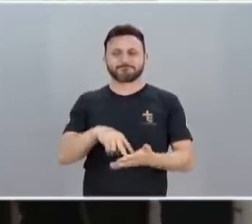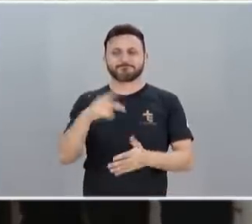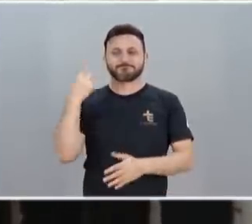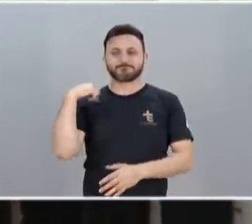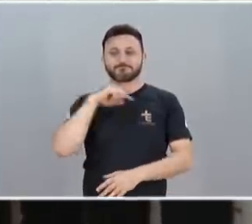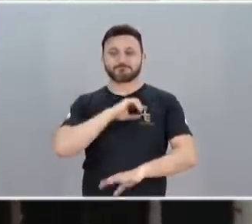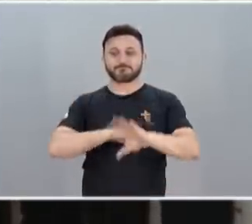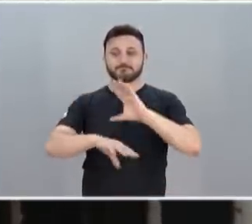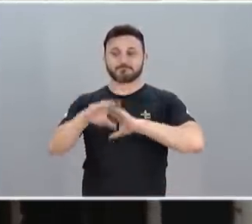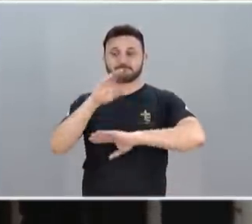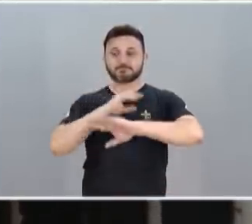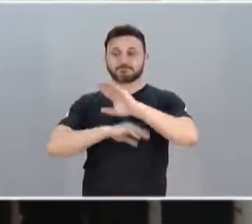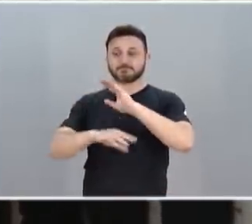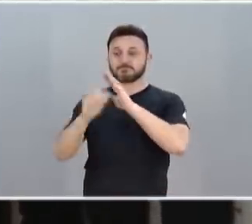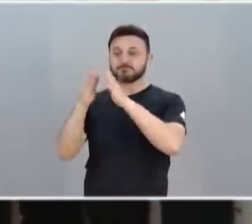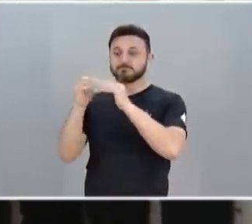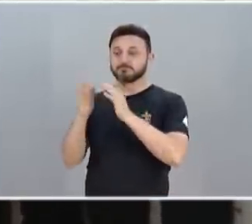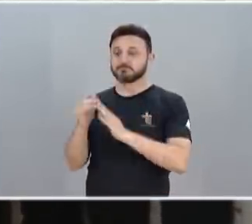ato penitencial.